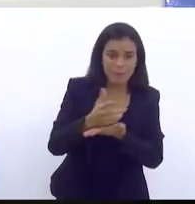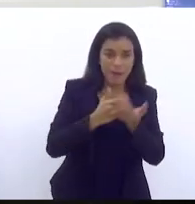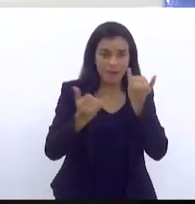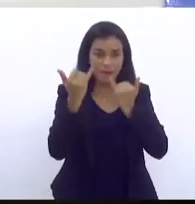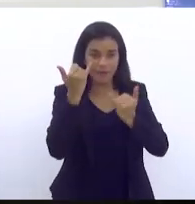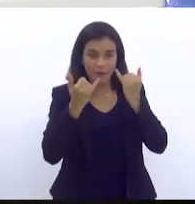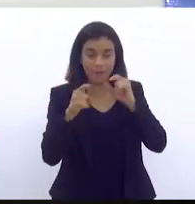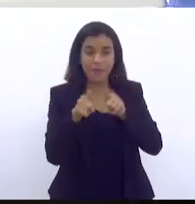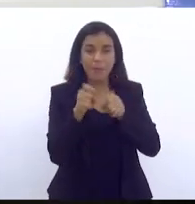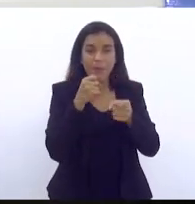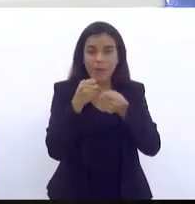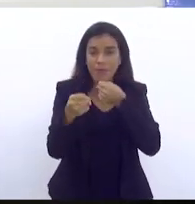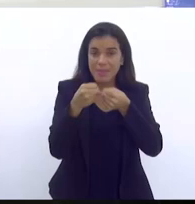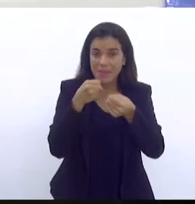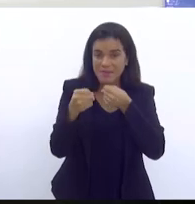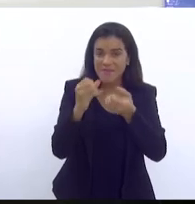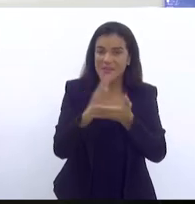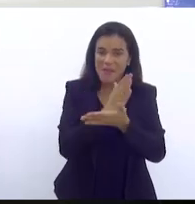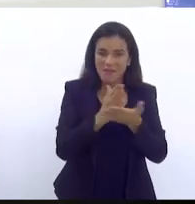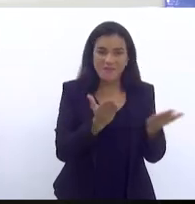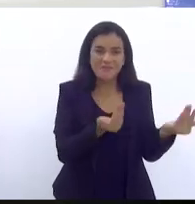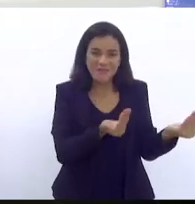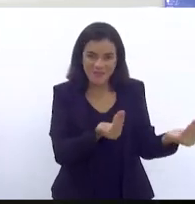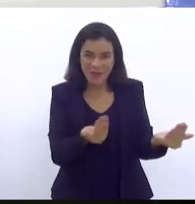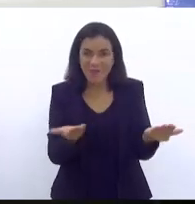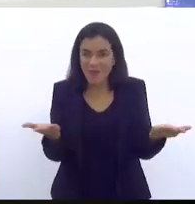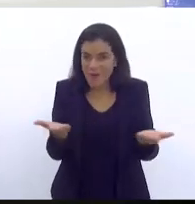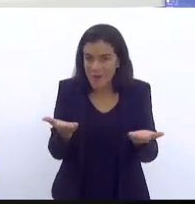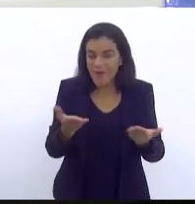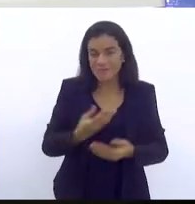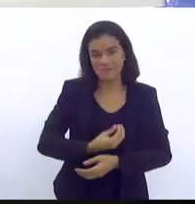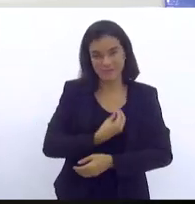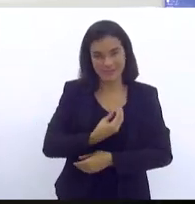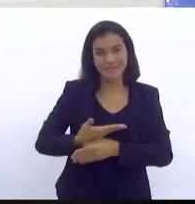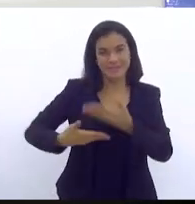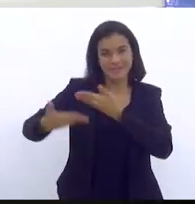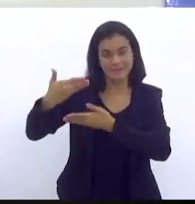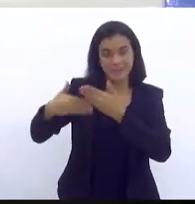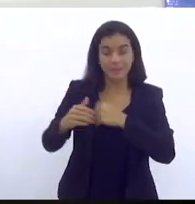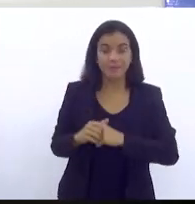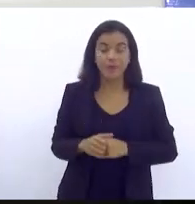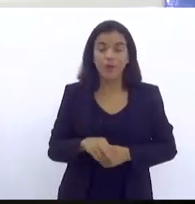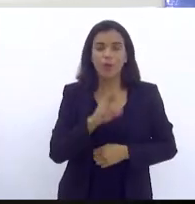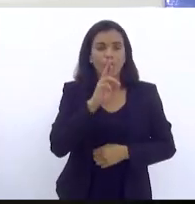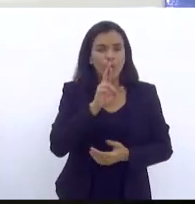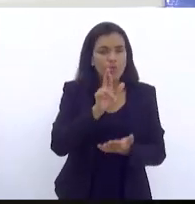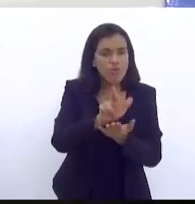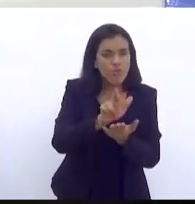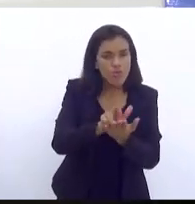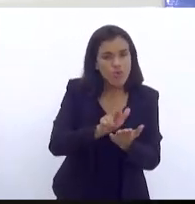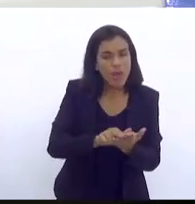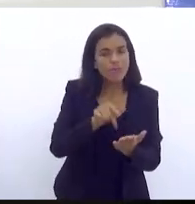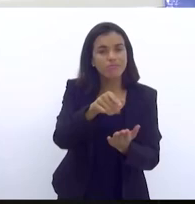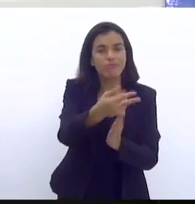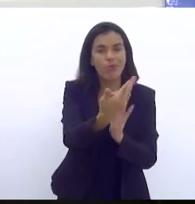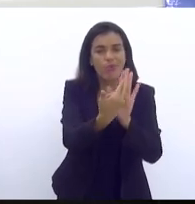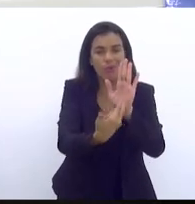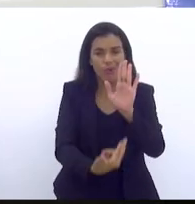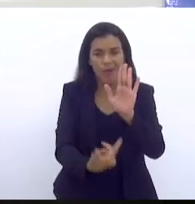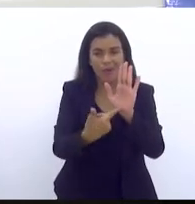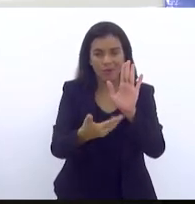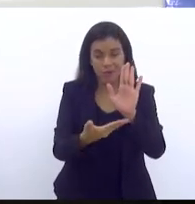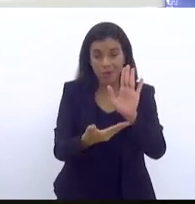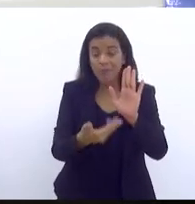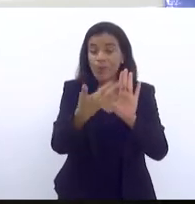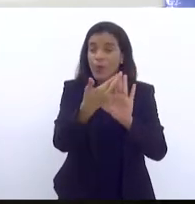coletiva de imprensa que alguns jovens que estão aqui hoje realizaram o resultado foi esse relatório né